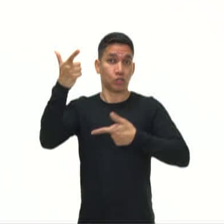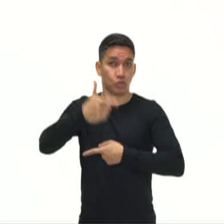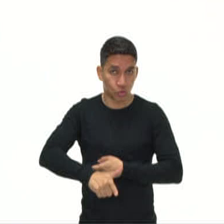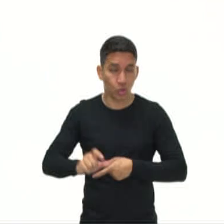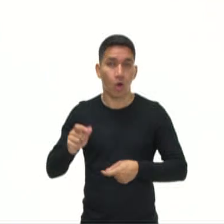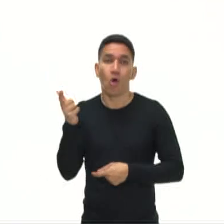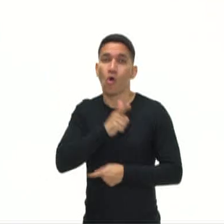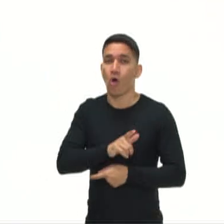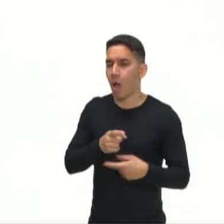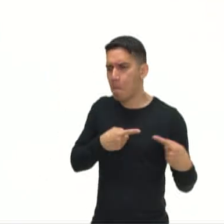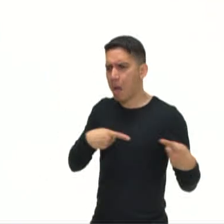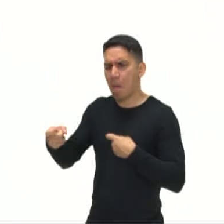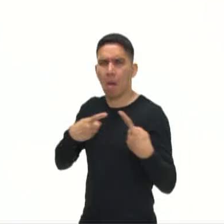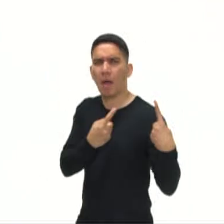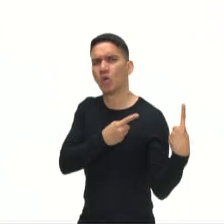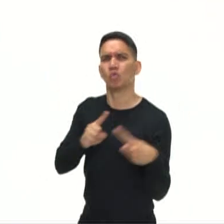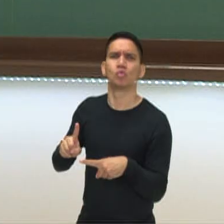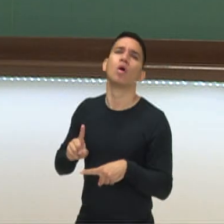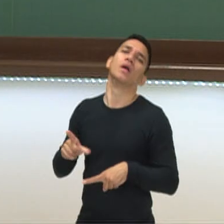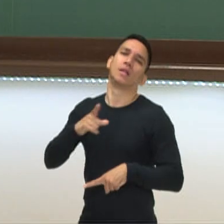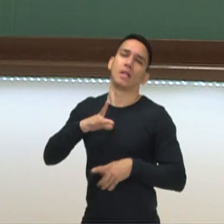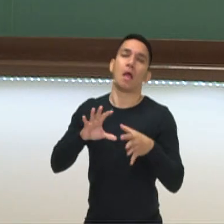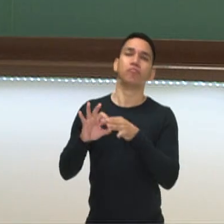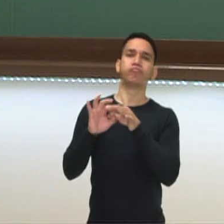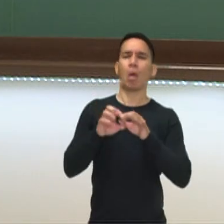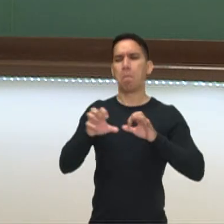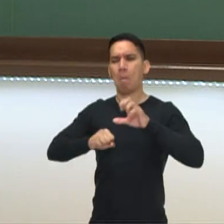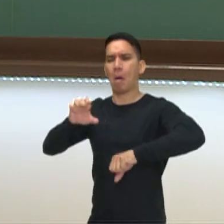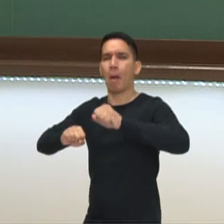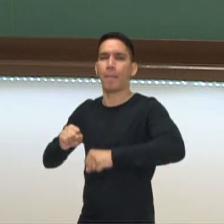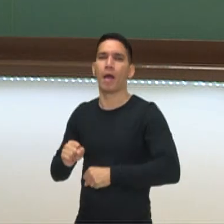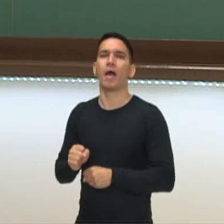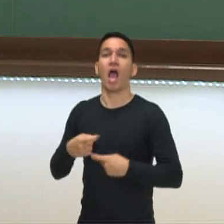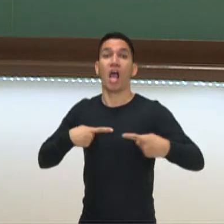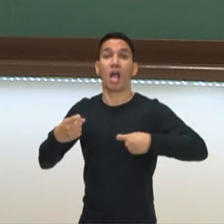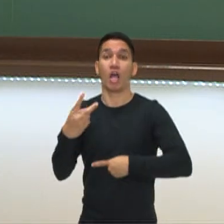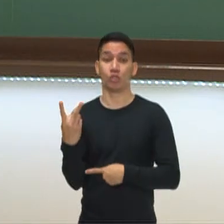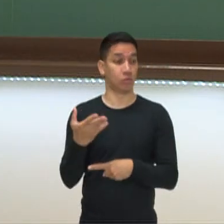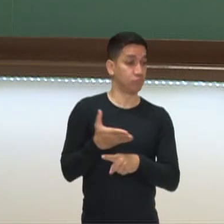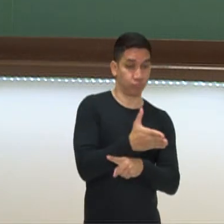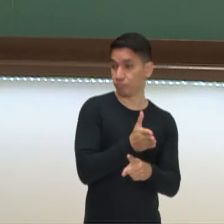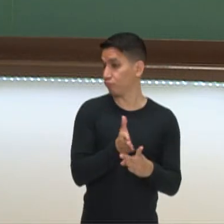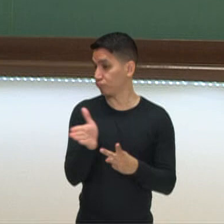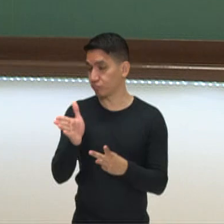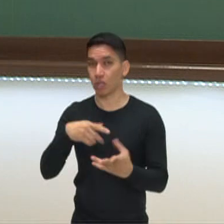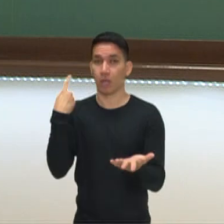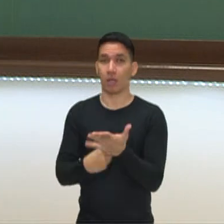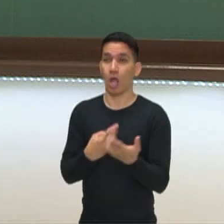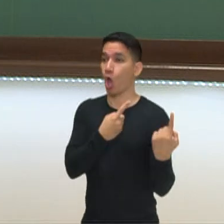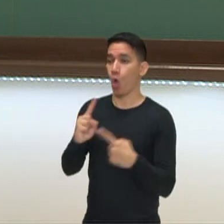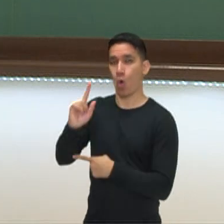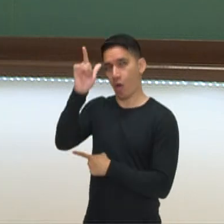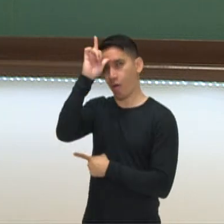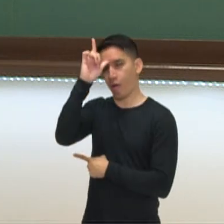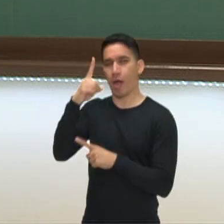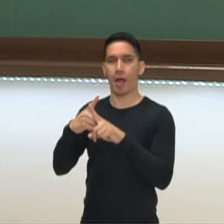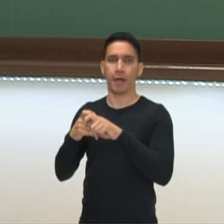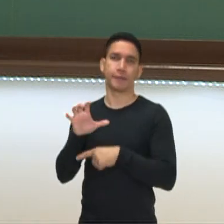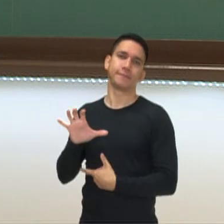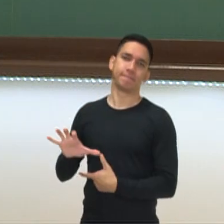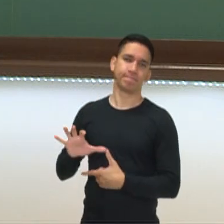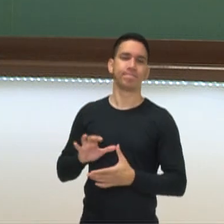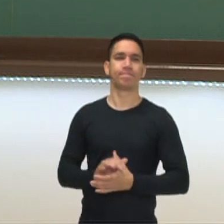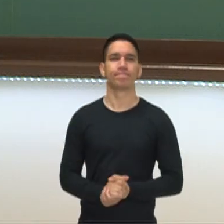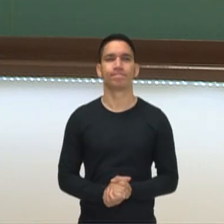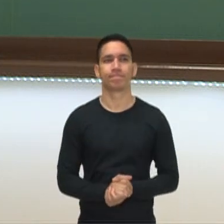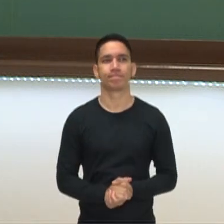para lutar. Então você tem um novo avanço aliado e você tem a guerra de duas frentes agora estabelecida contra a Alemanha nazista. Ela está